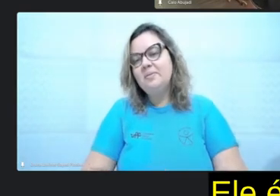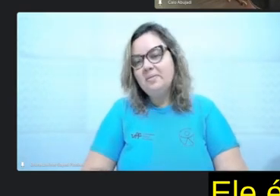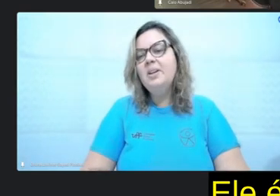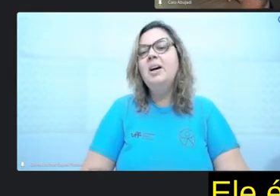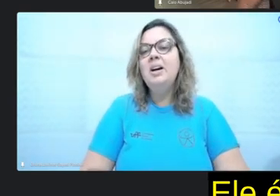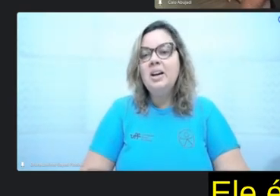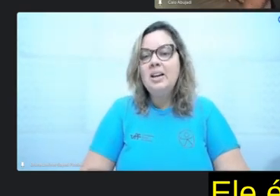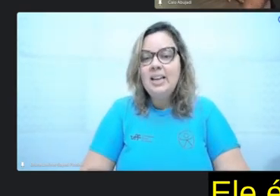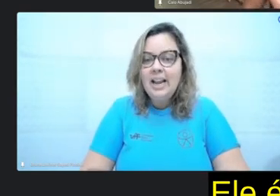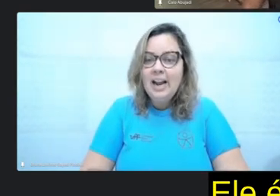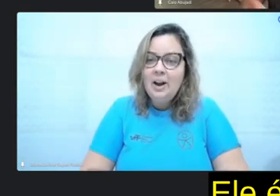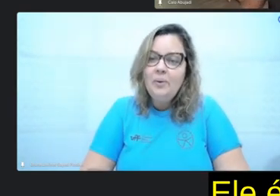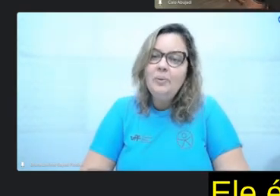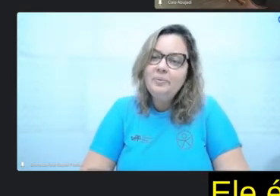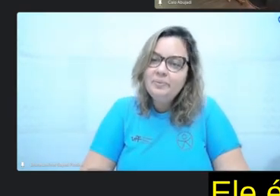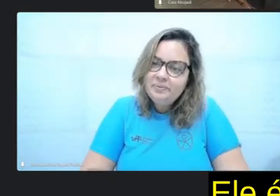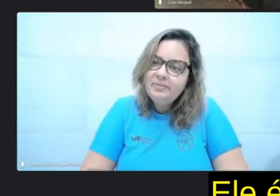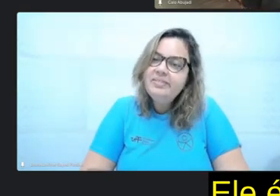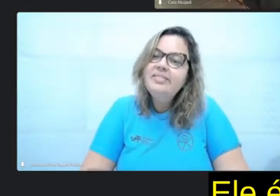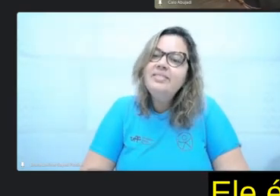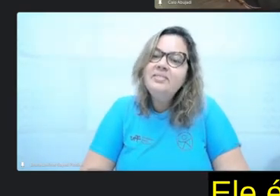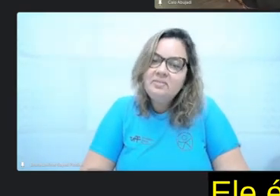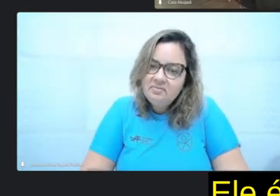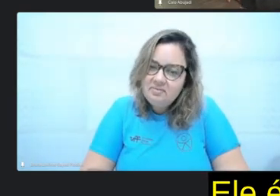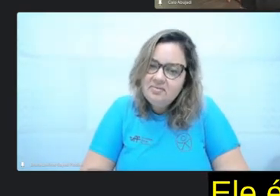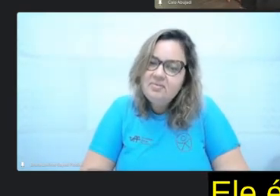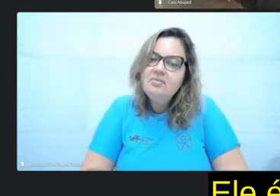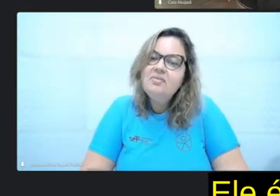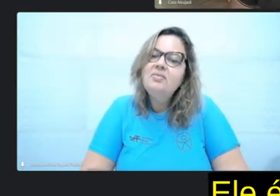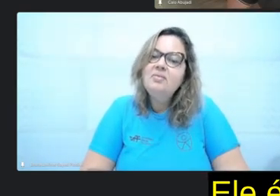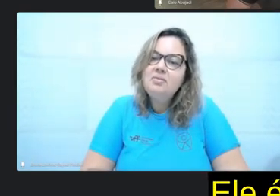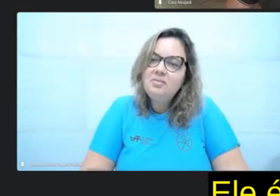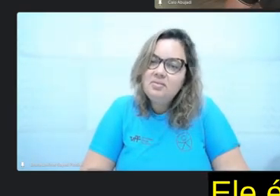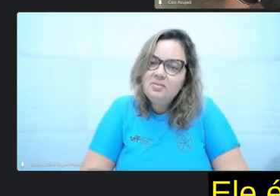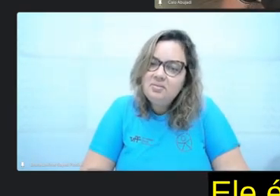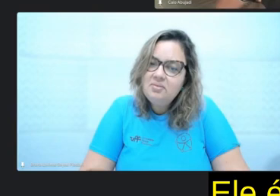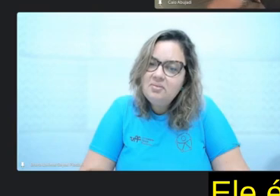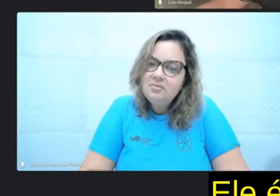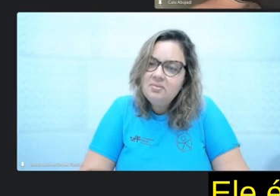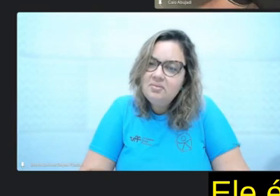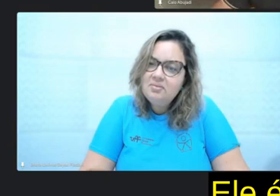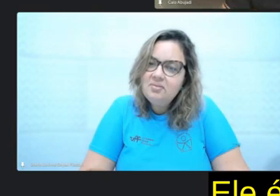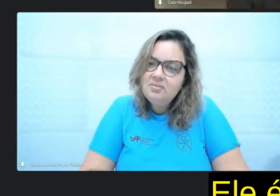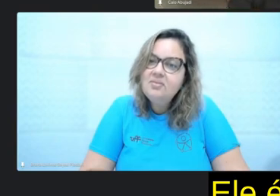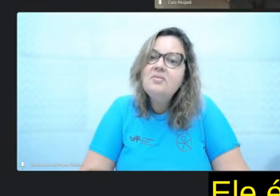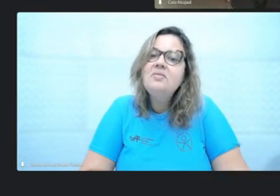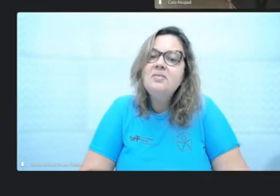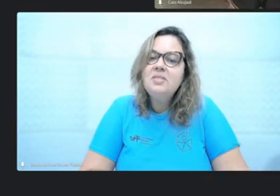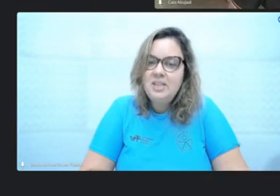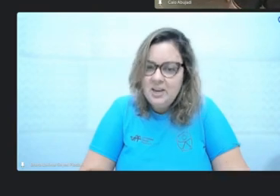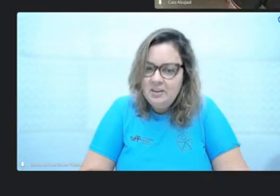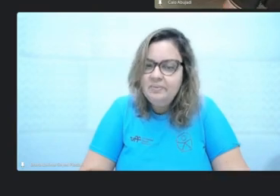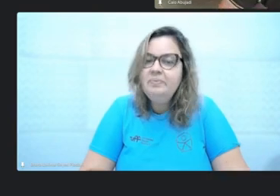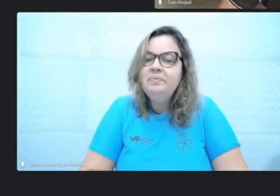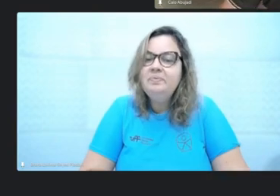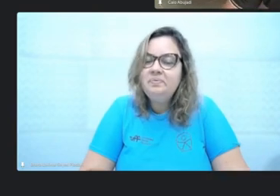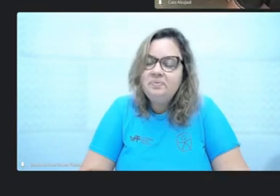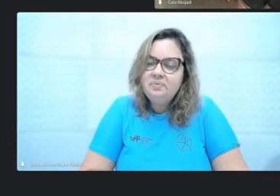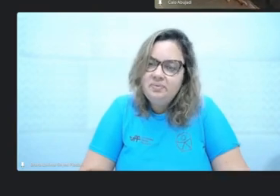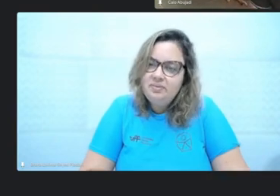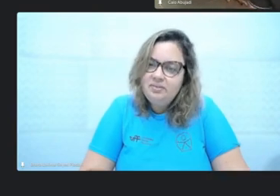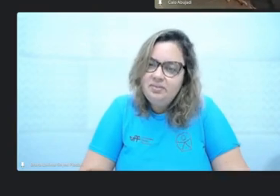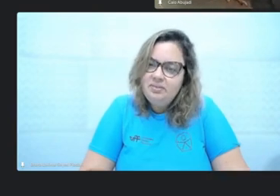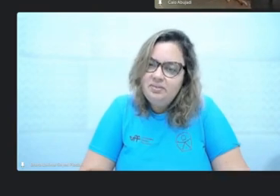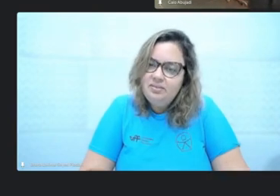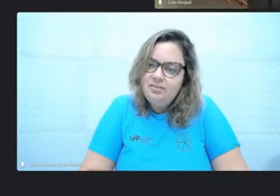vamos, né? Então, que legal! Kanner, né, que foi quem inventou o autismo praticamente, né? Sim. Então ele vai